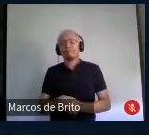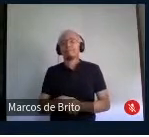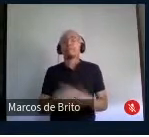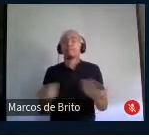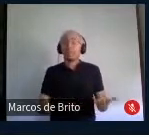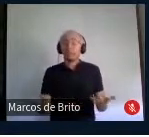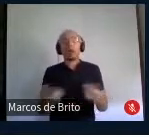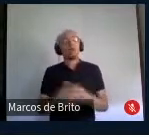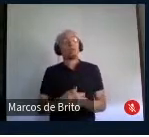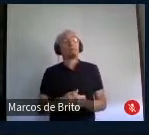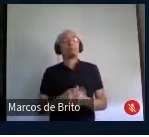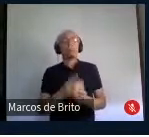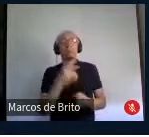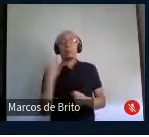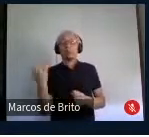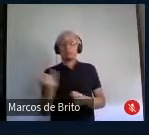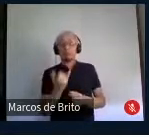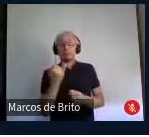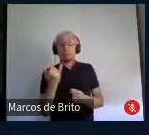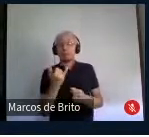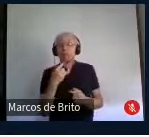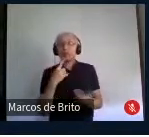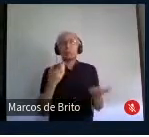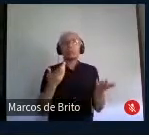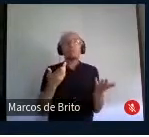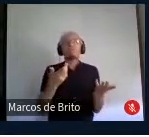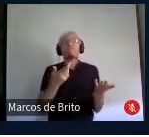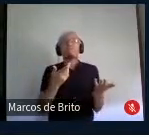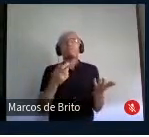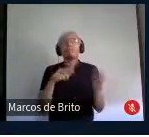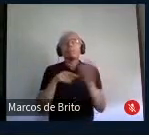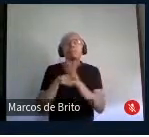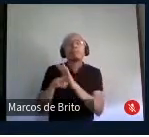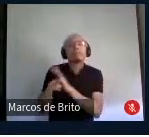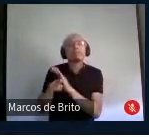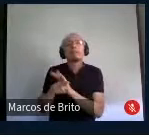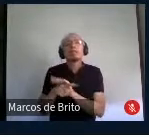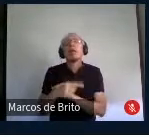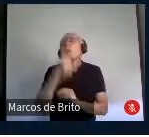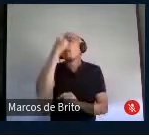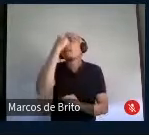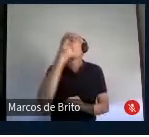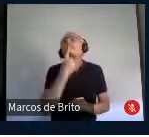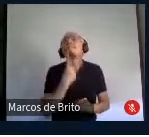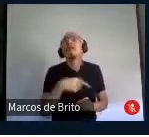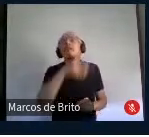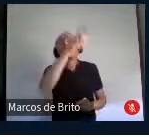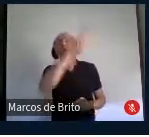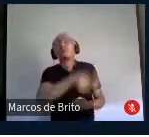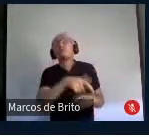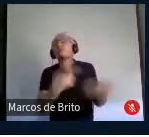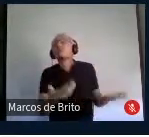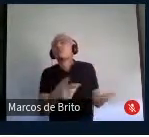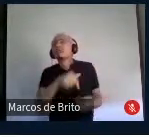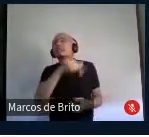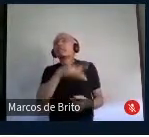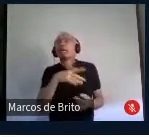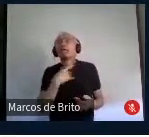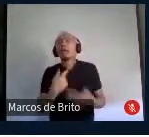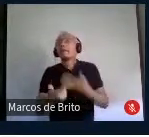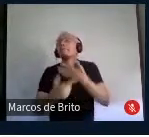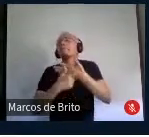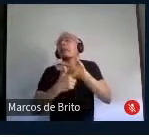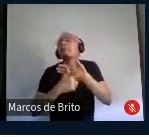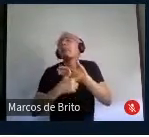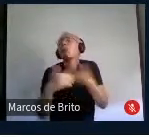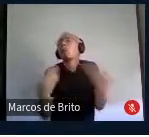Dessa forma, fez-se importante investigar também qual é o perfil desse profissional e o papel que ele